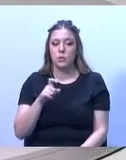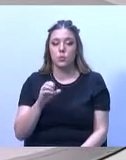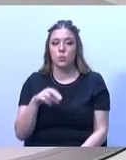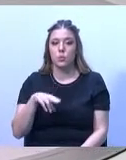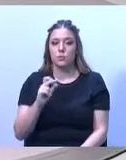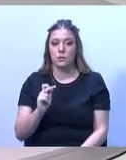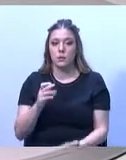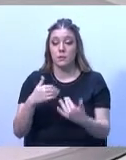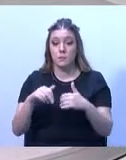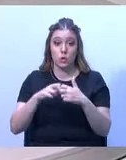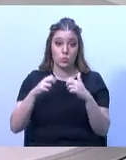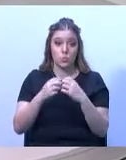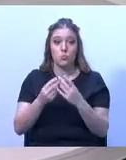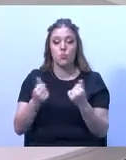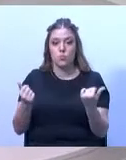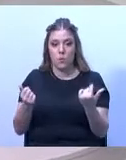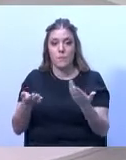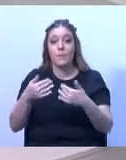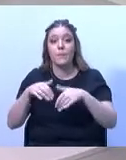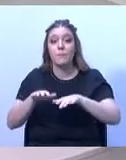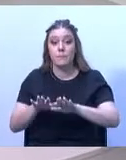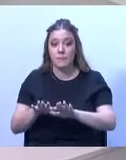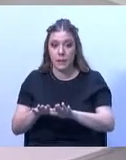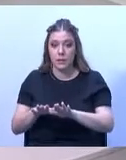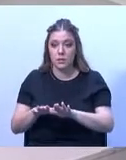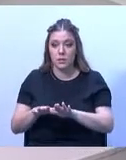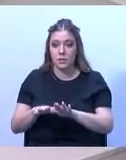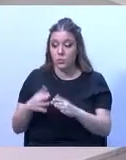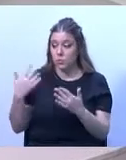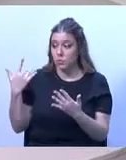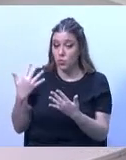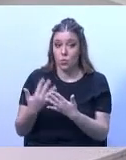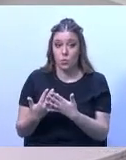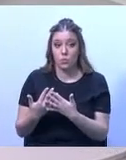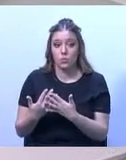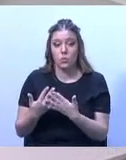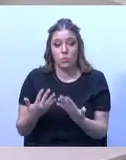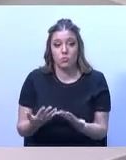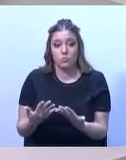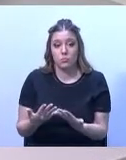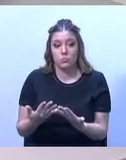acontece? Pronto, o problema ficou resolvido, só que há uns tempos esta parte voltei a ter